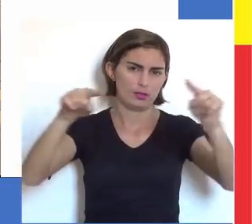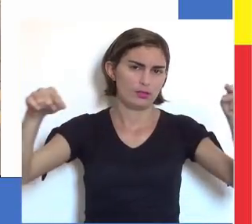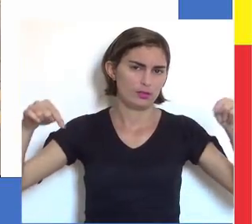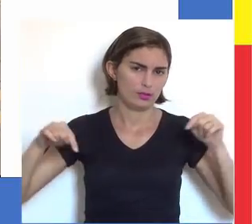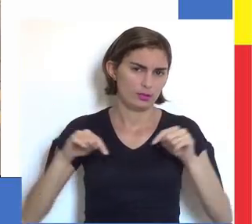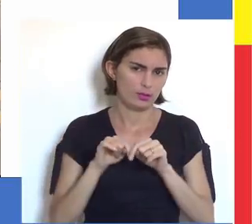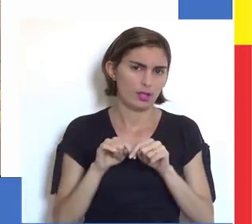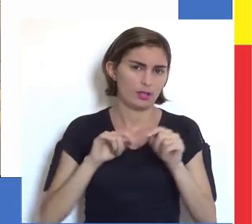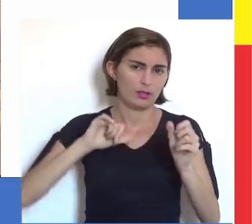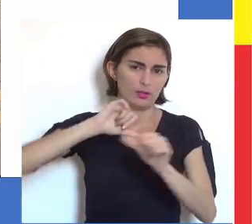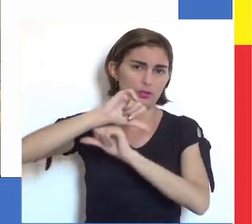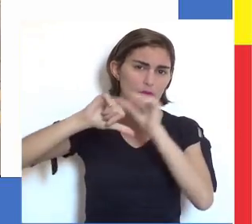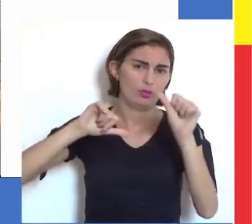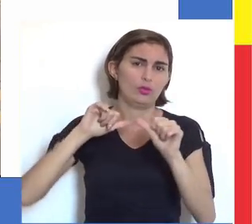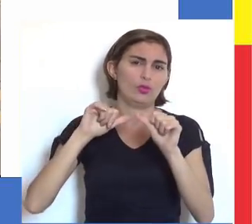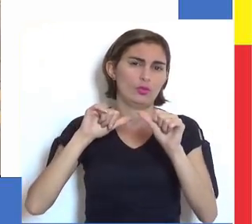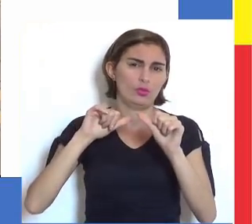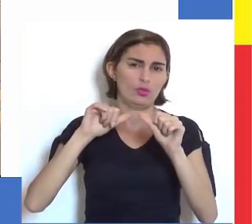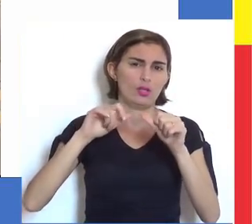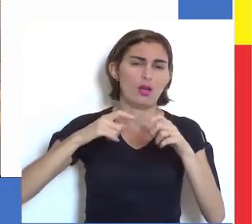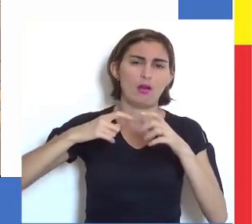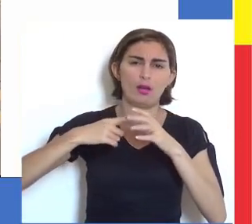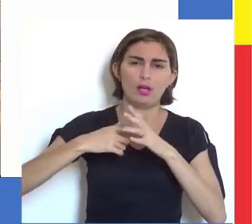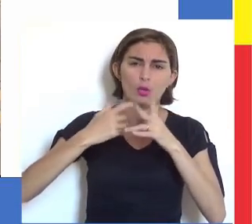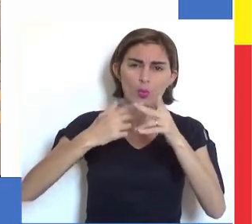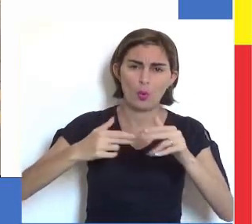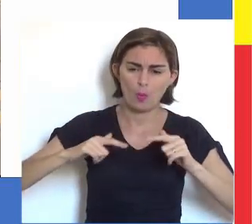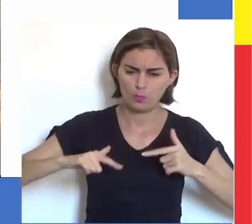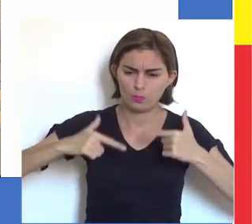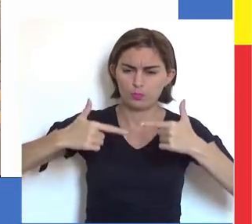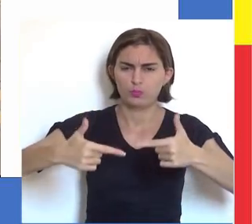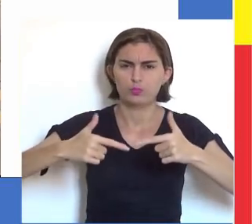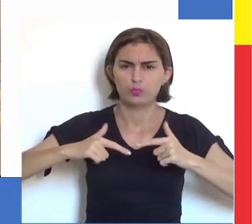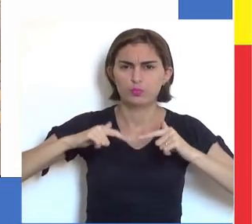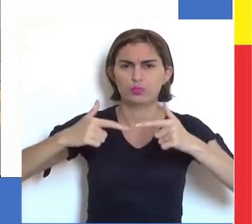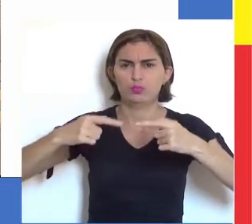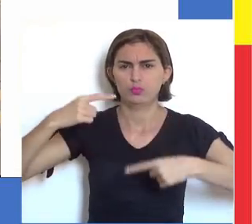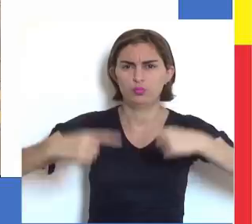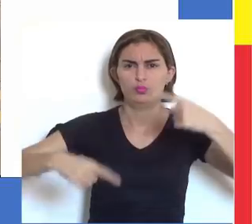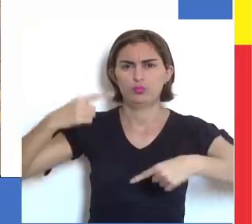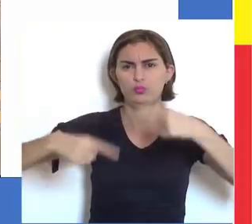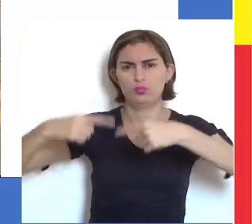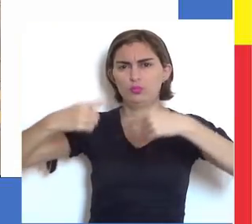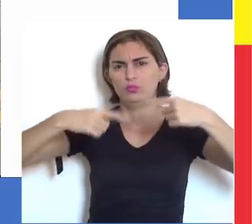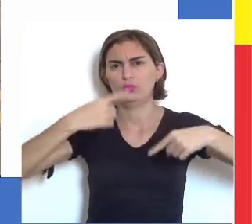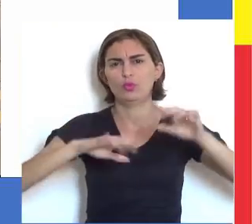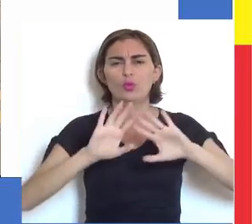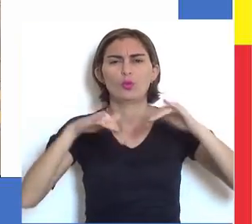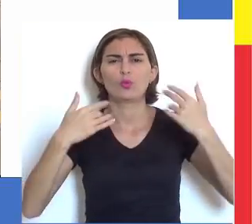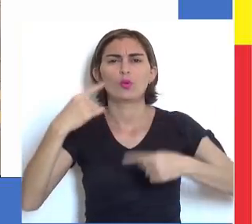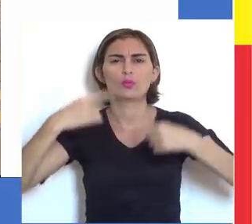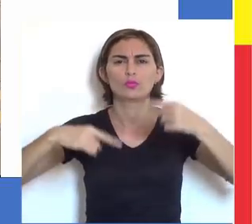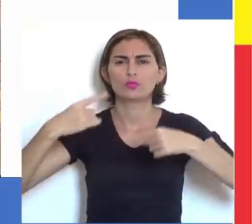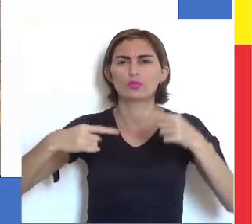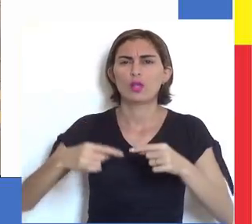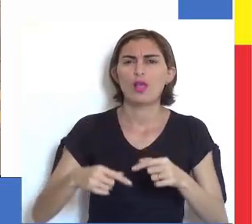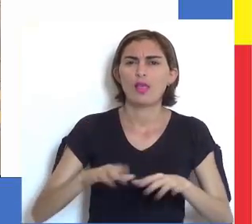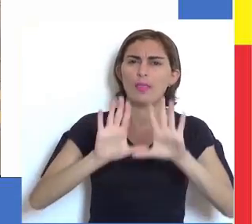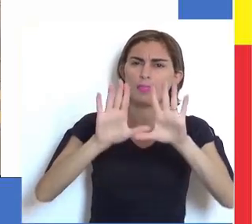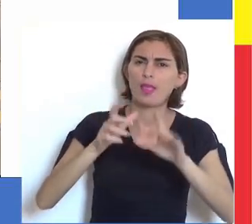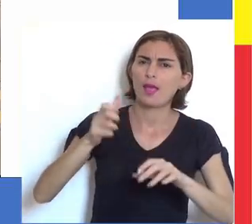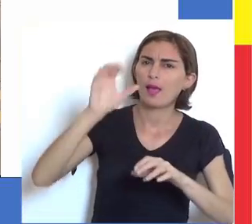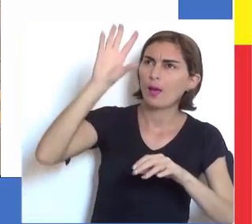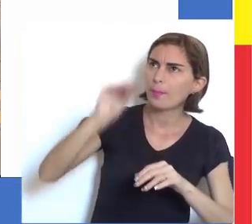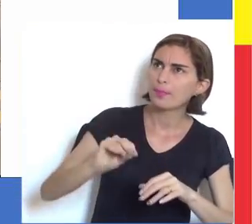sala de aula transformada, não é, em campo de batalha. Por quê? Aquela grande discussão. Qual é a discussão?